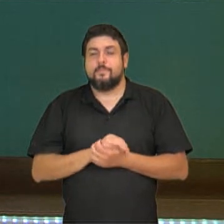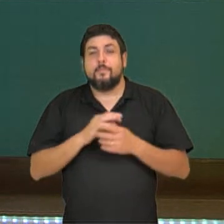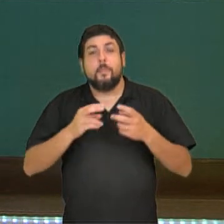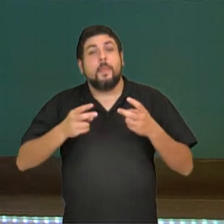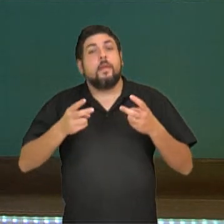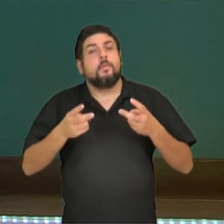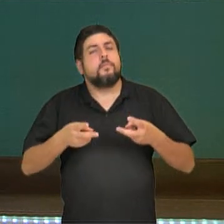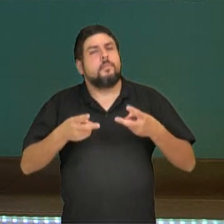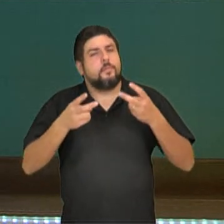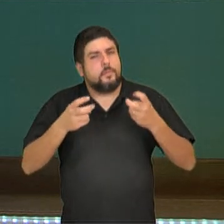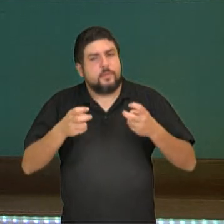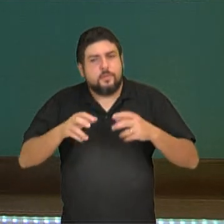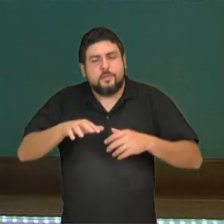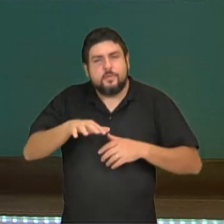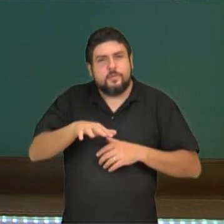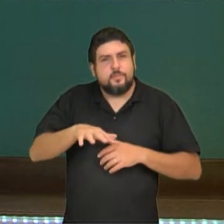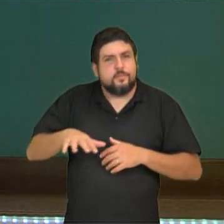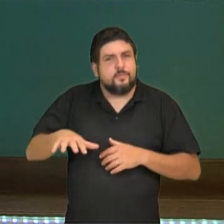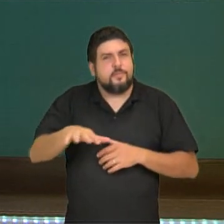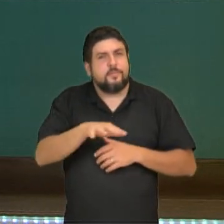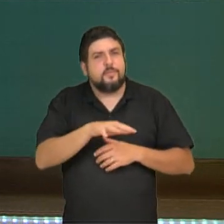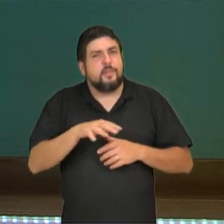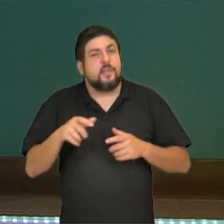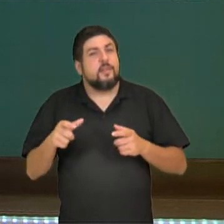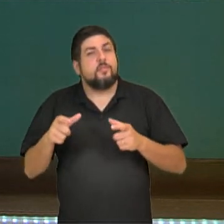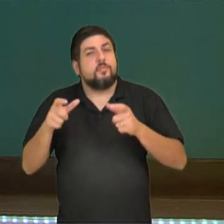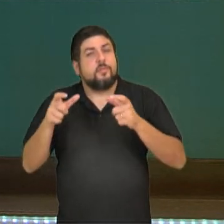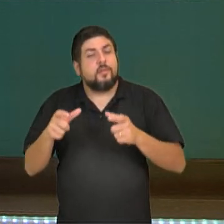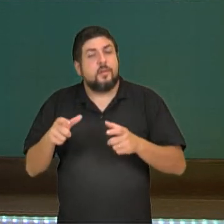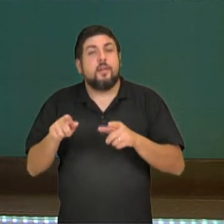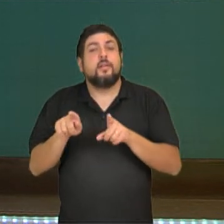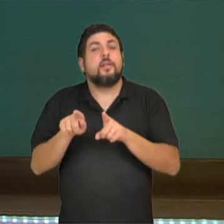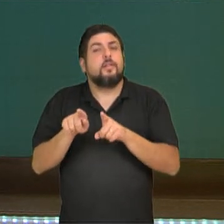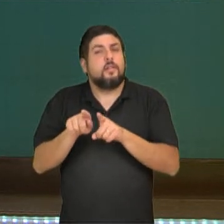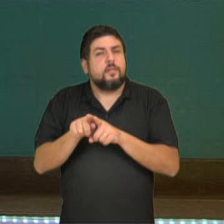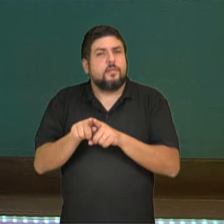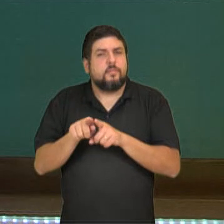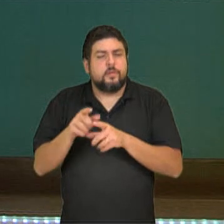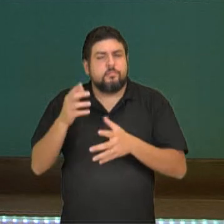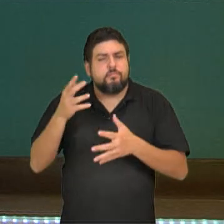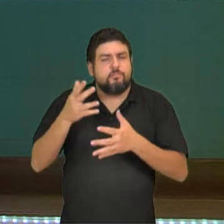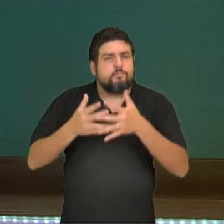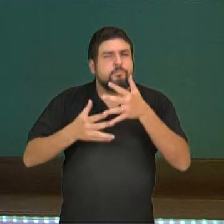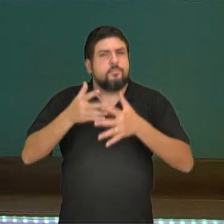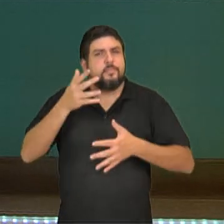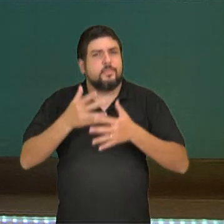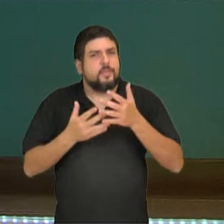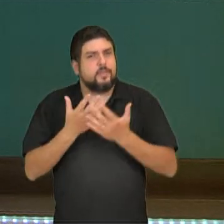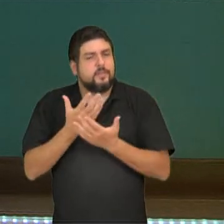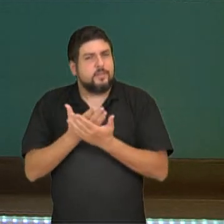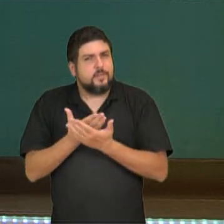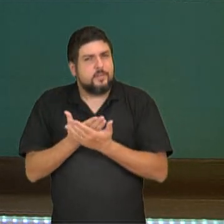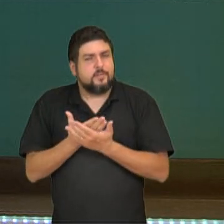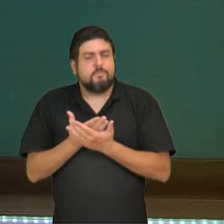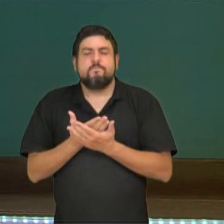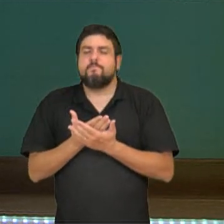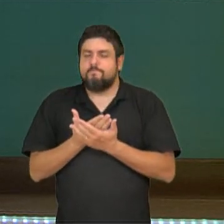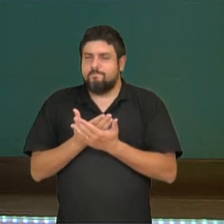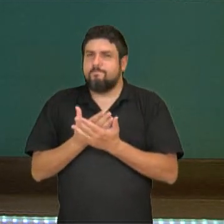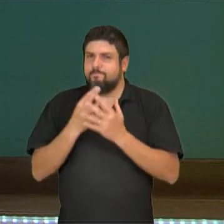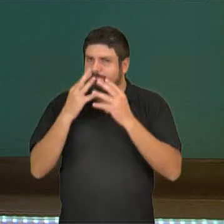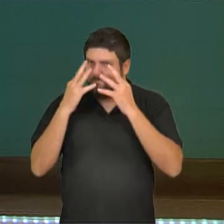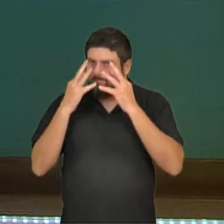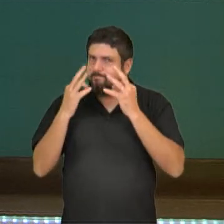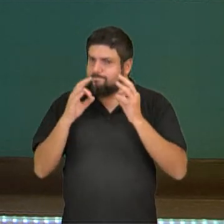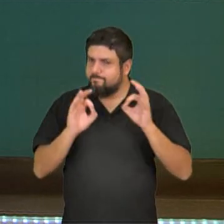o cômodo, o local que tu está estudando também interfere na qualidade da sua aula. Fechou? Combinado? Fora isso,